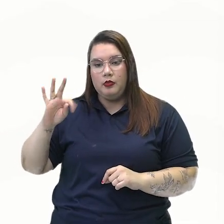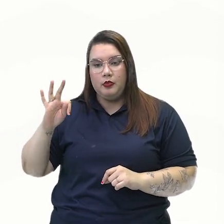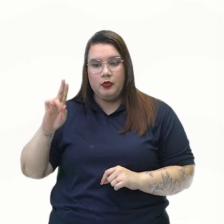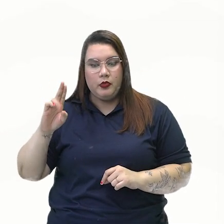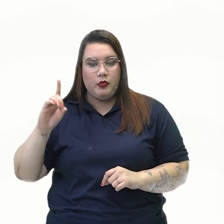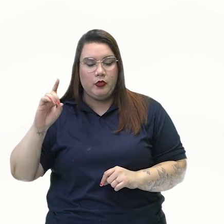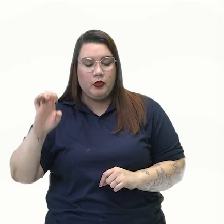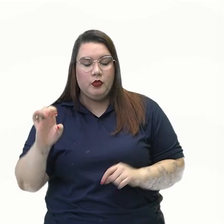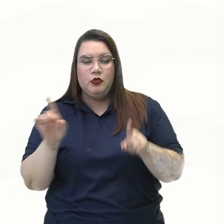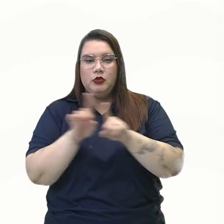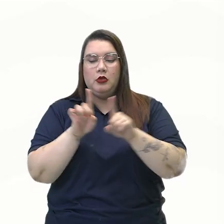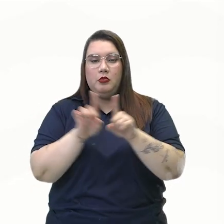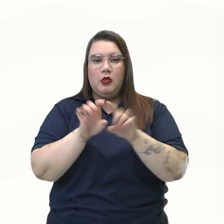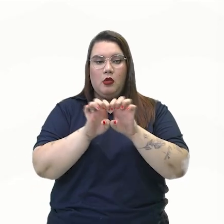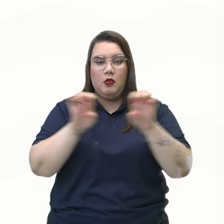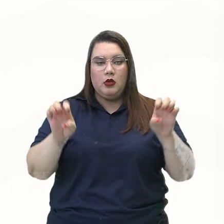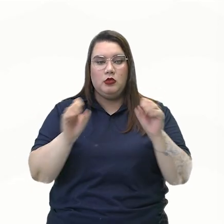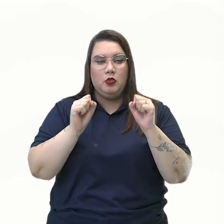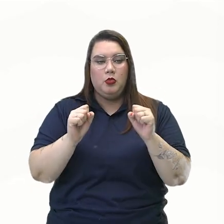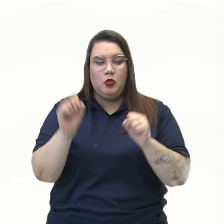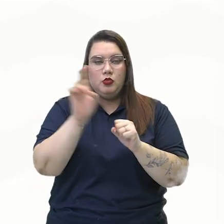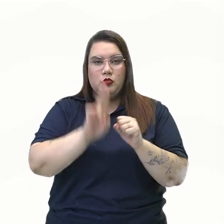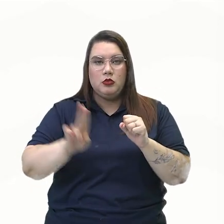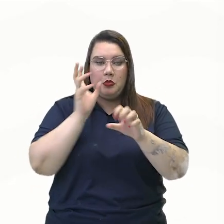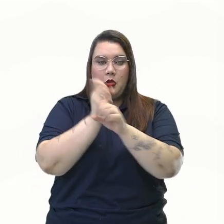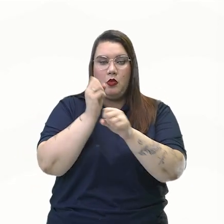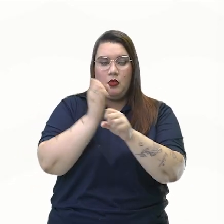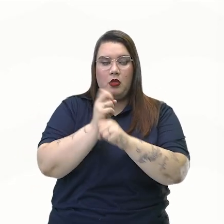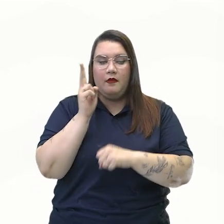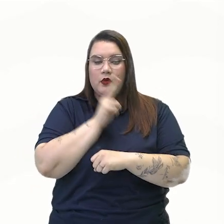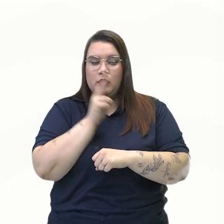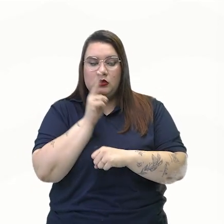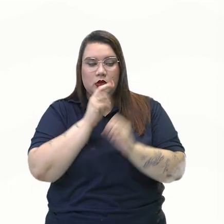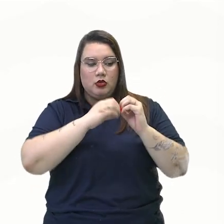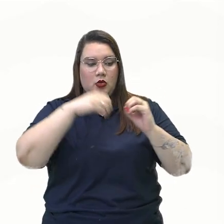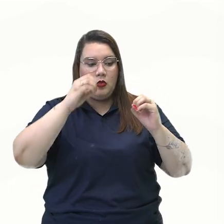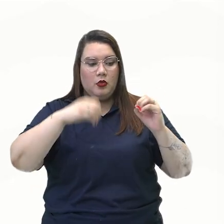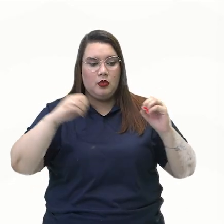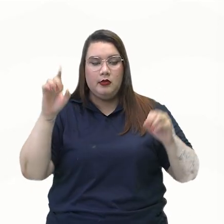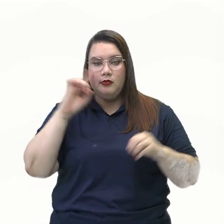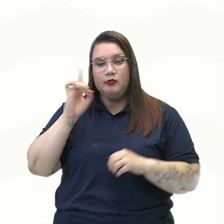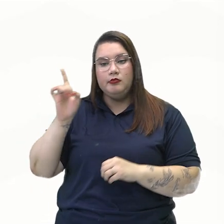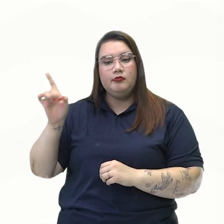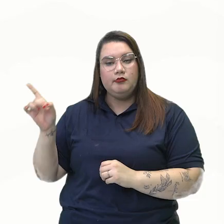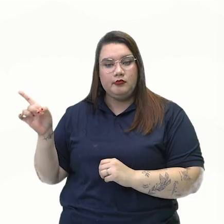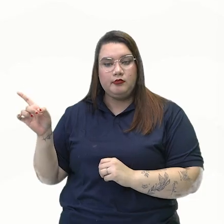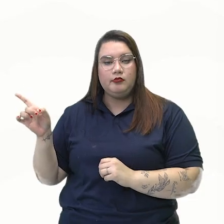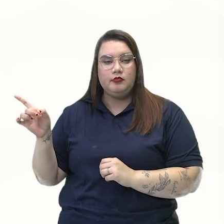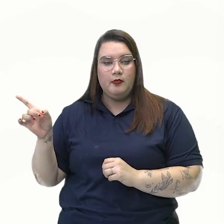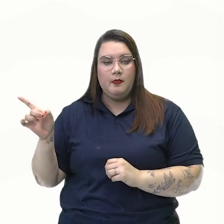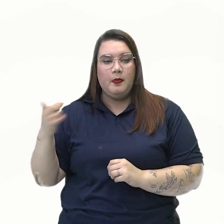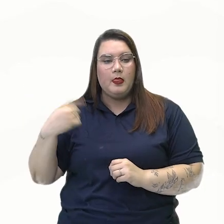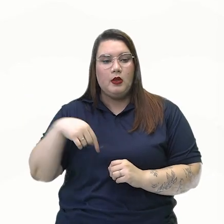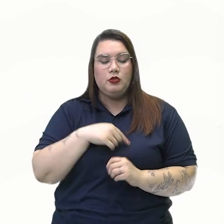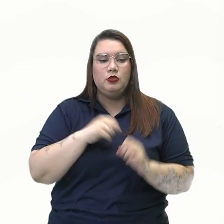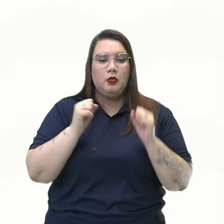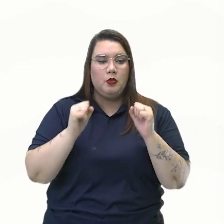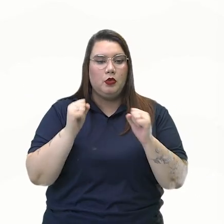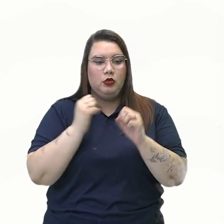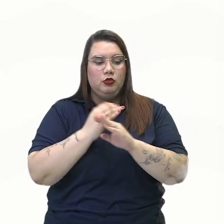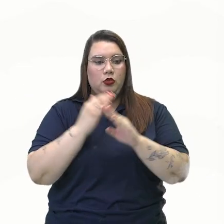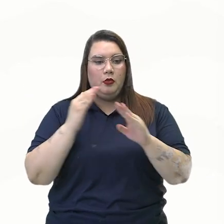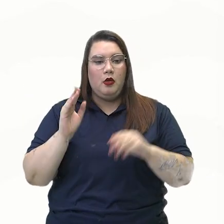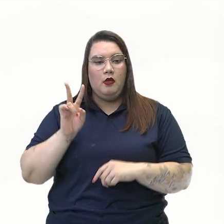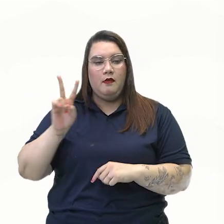onda, que também pode ser escrita assim, né, pessoal? Já que a frequência é o inverso do período, a gente também pode encontrar a velocidade de uma